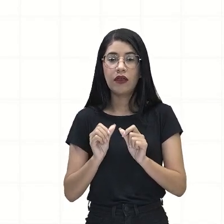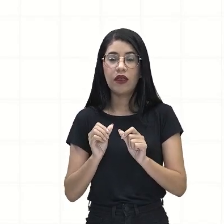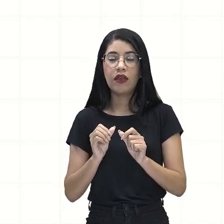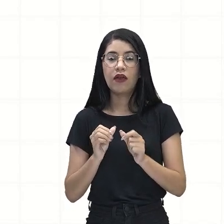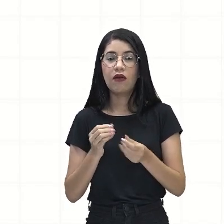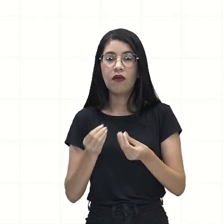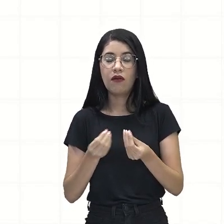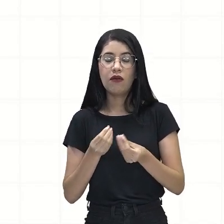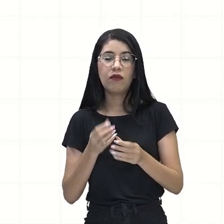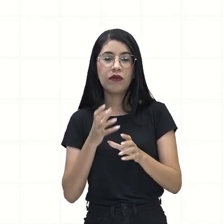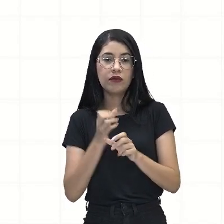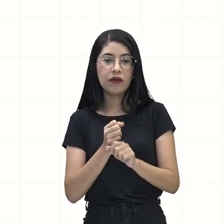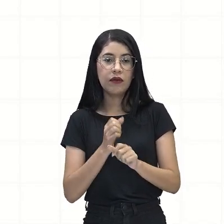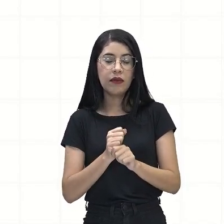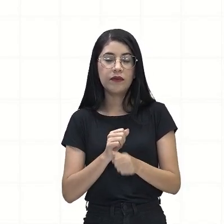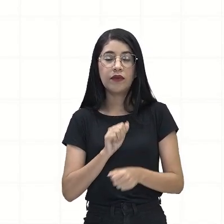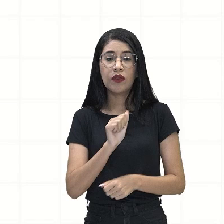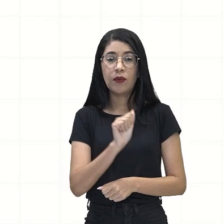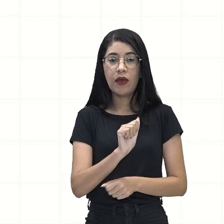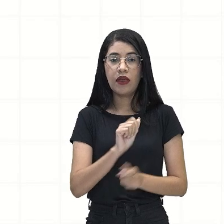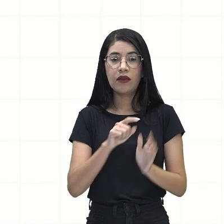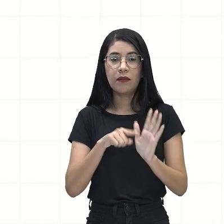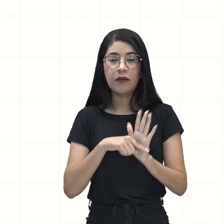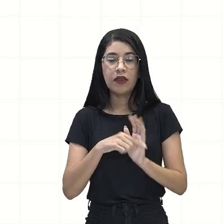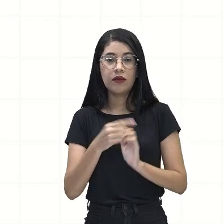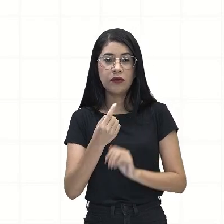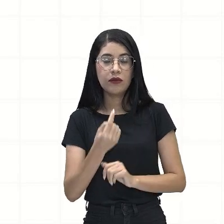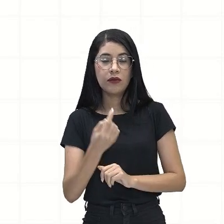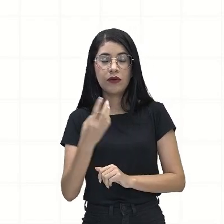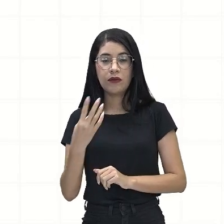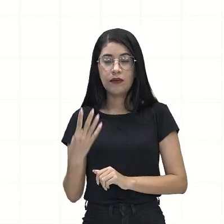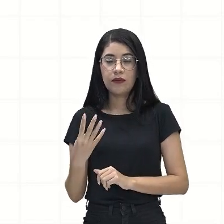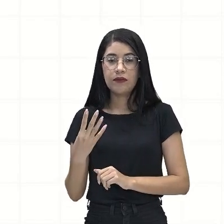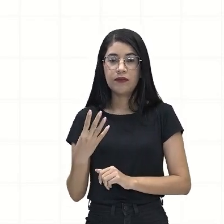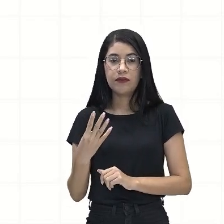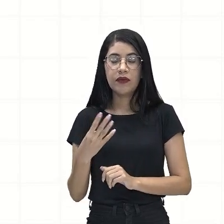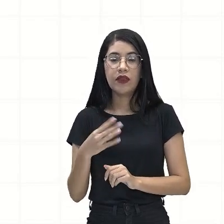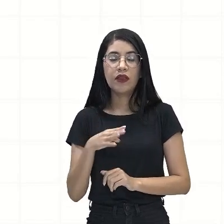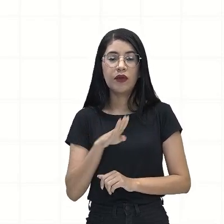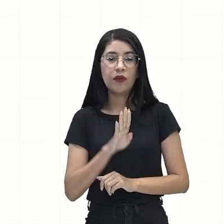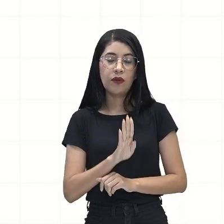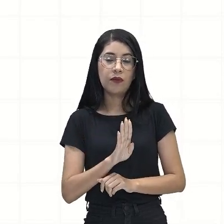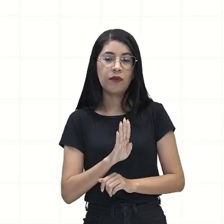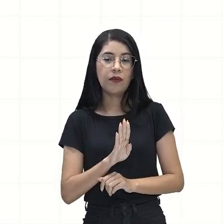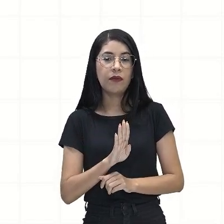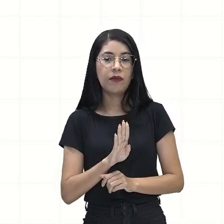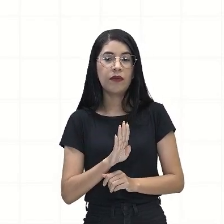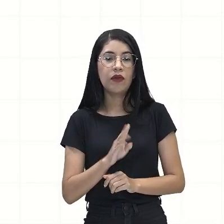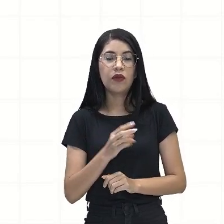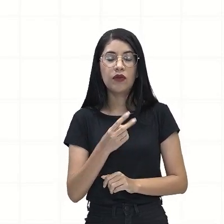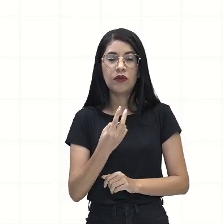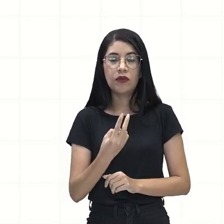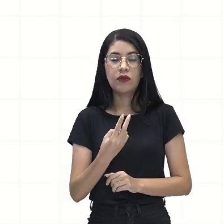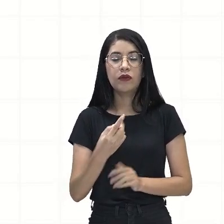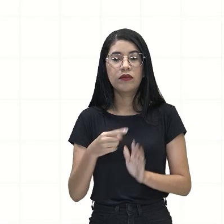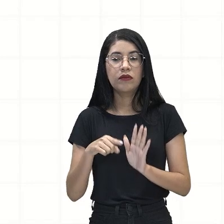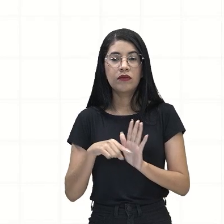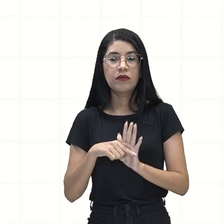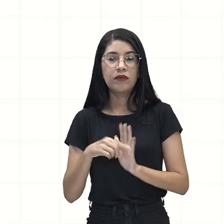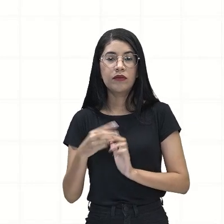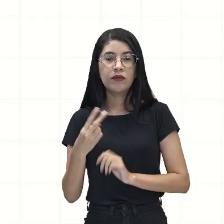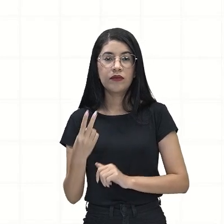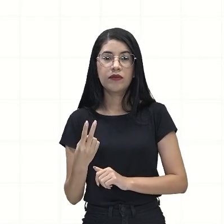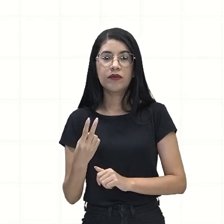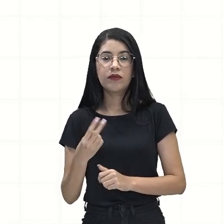O ponto A deu menos 1 e 4, e o ponto B deu 2